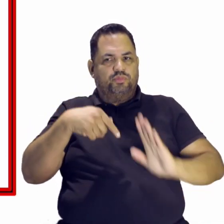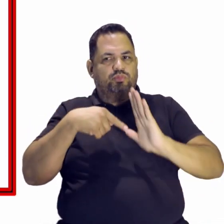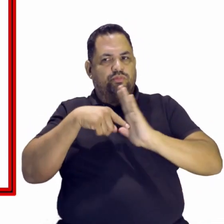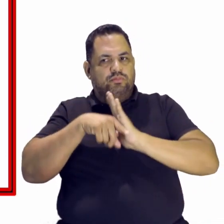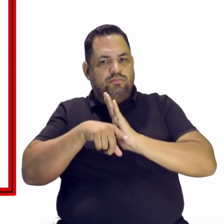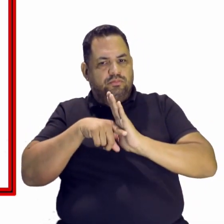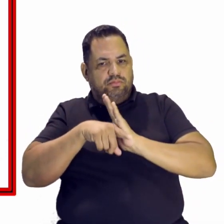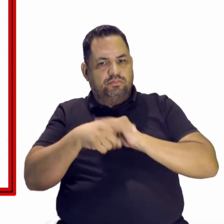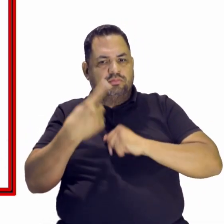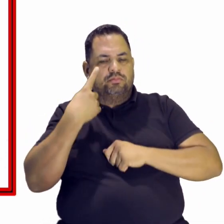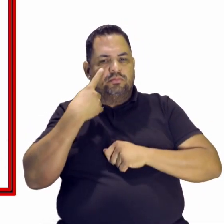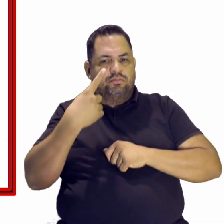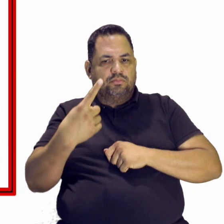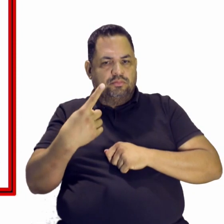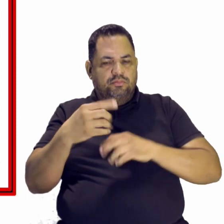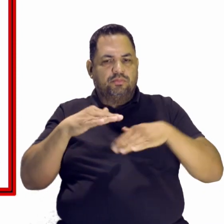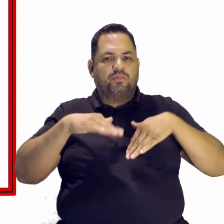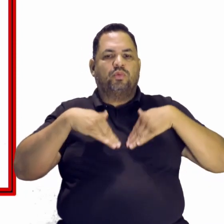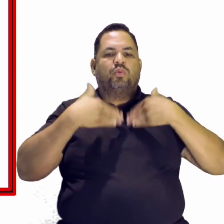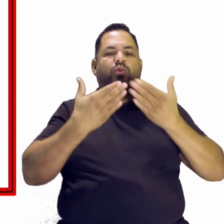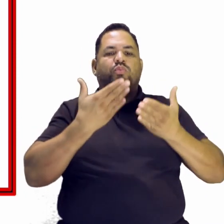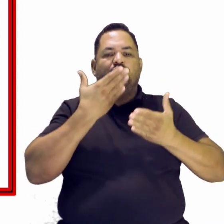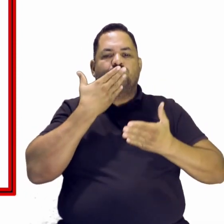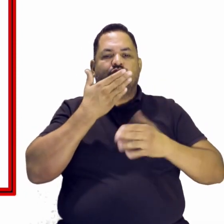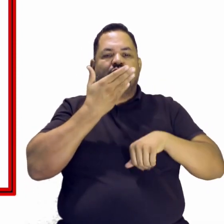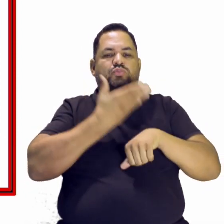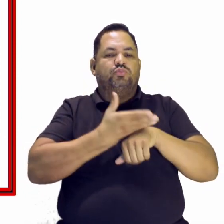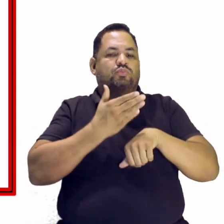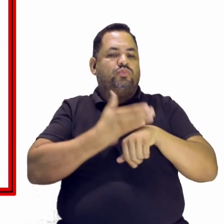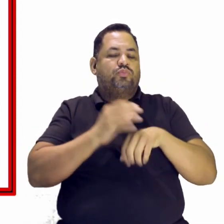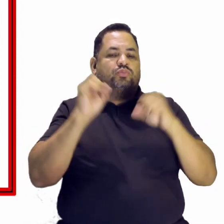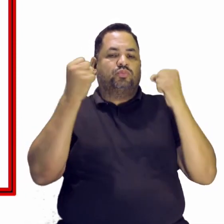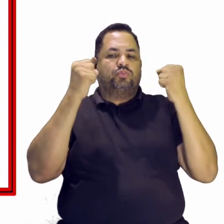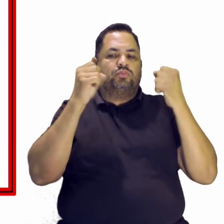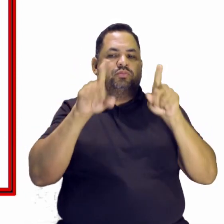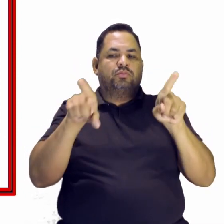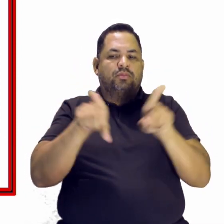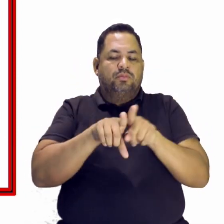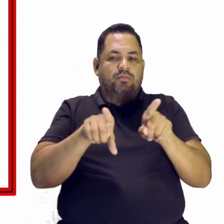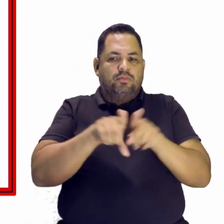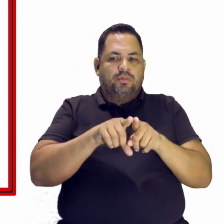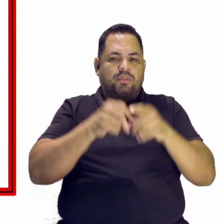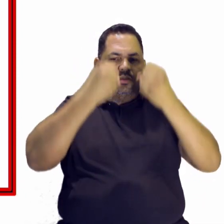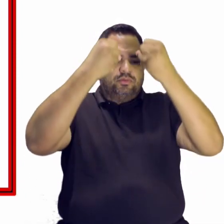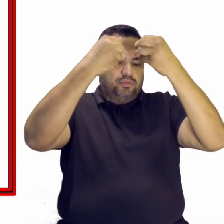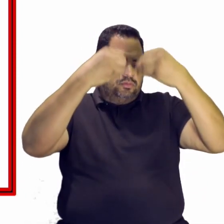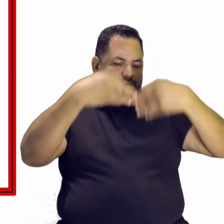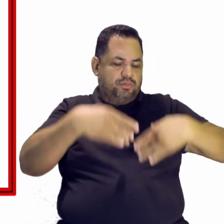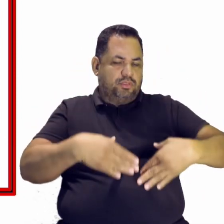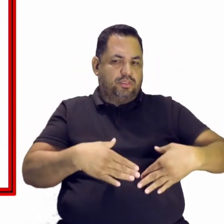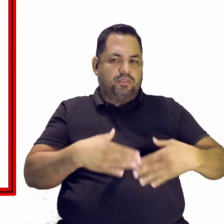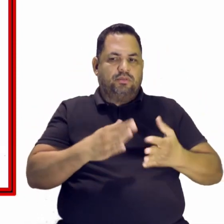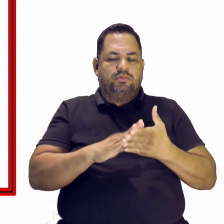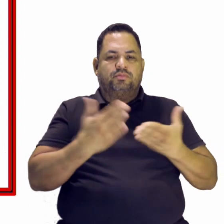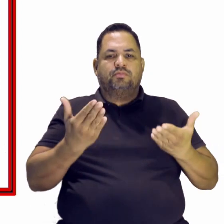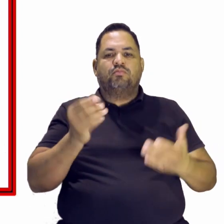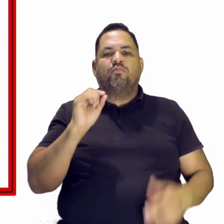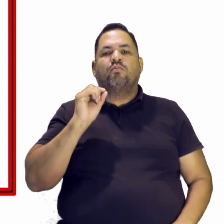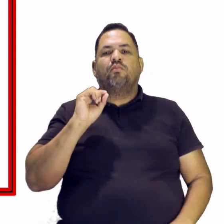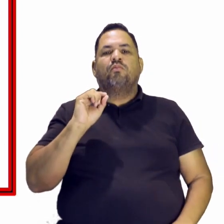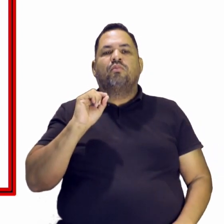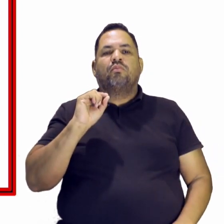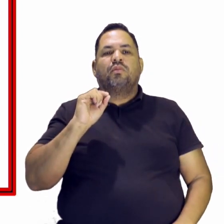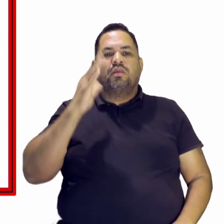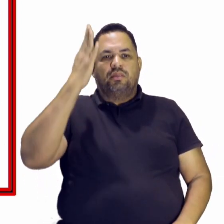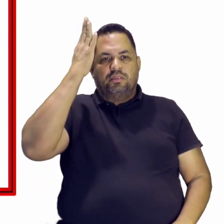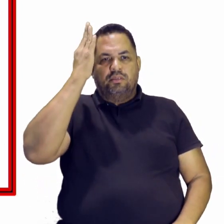tua observação, qual tipo de exercício também. Aqui eu só estou dando uma leve chave para tu saber aí